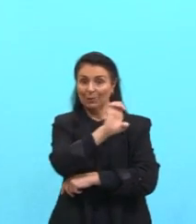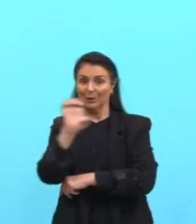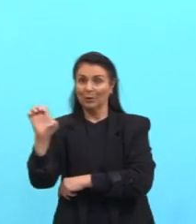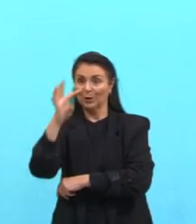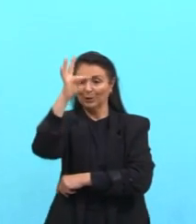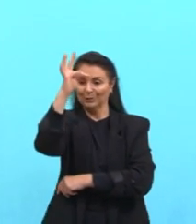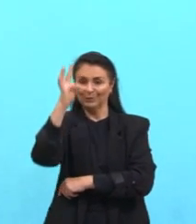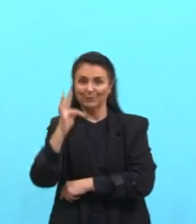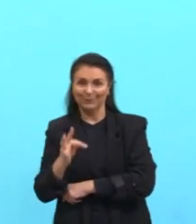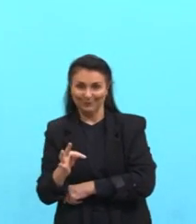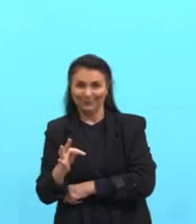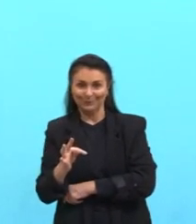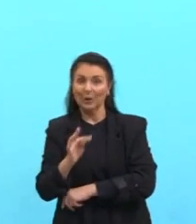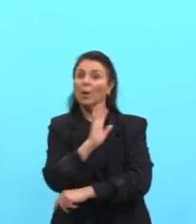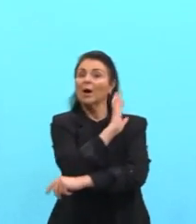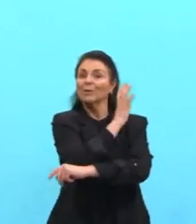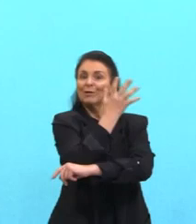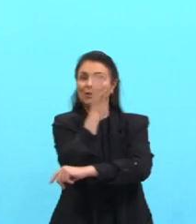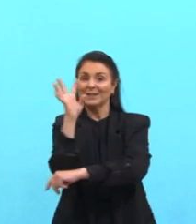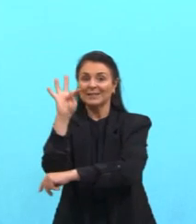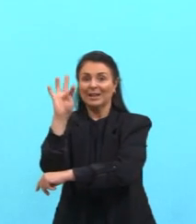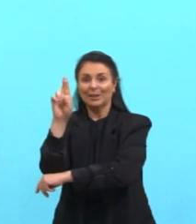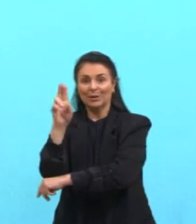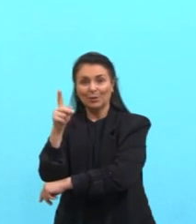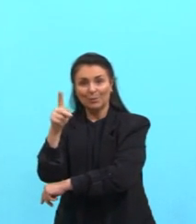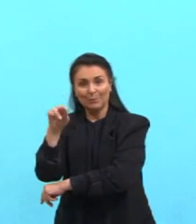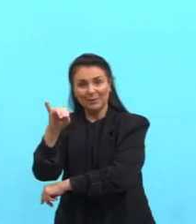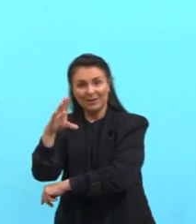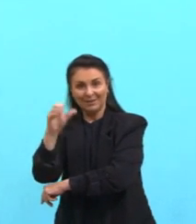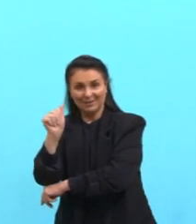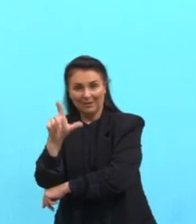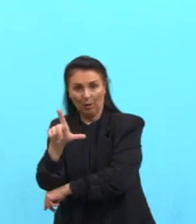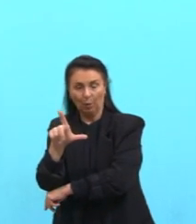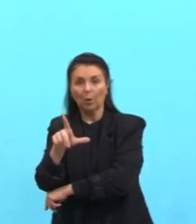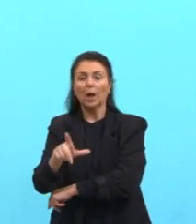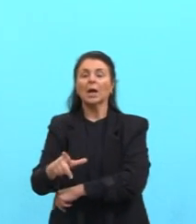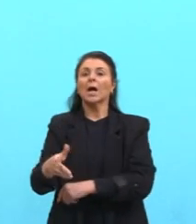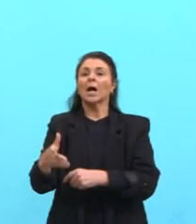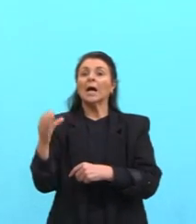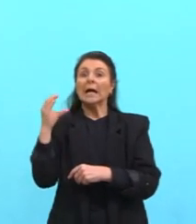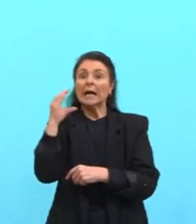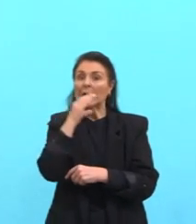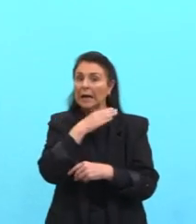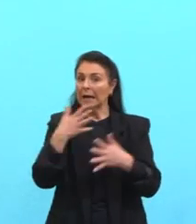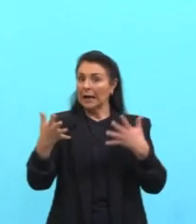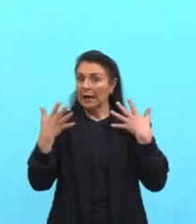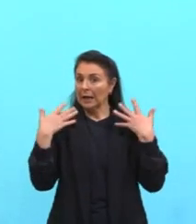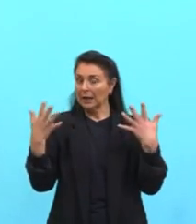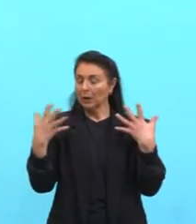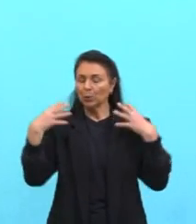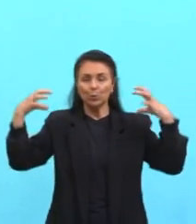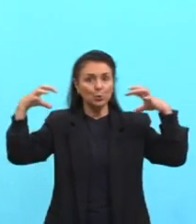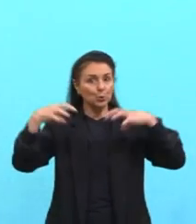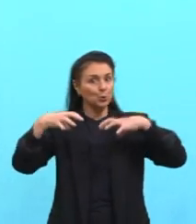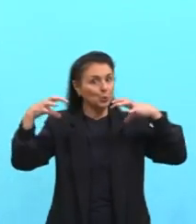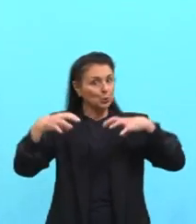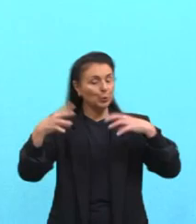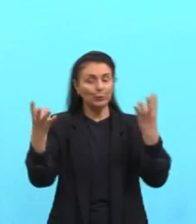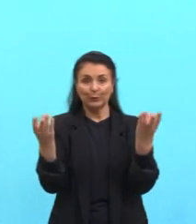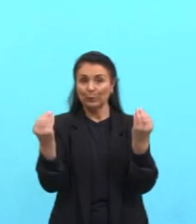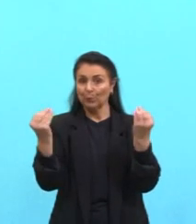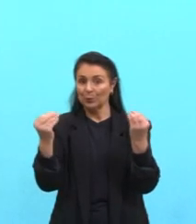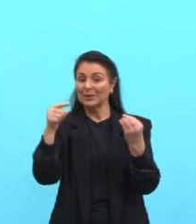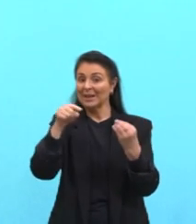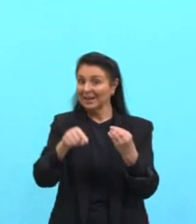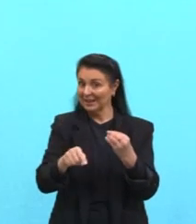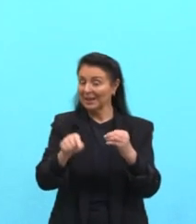que Tropical fora nos trópicos da gurizada elevada a temperatura e grande pluviosidade se quer dizer que chove bastante